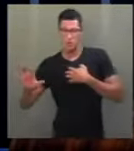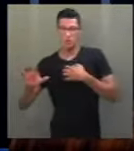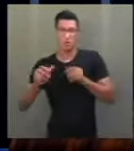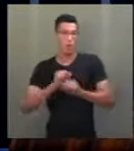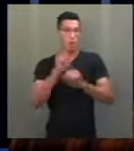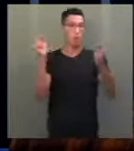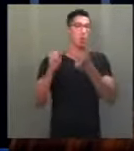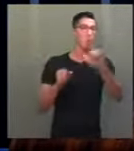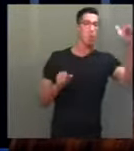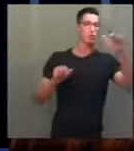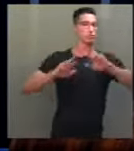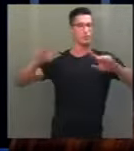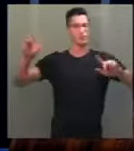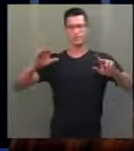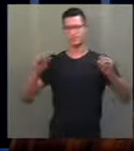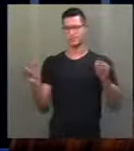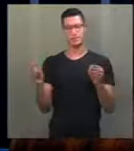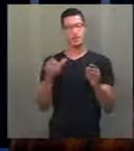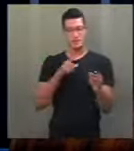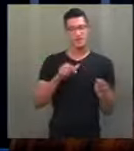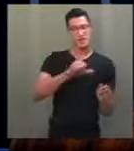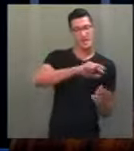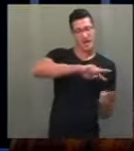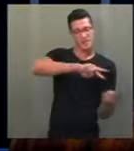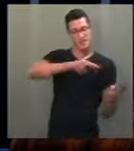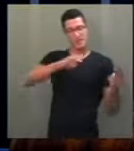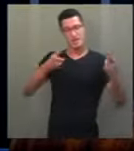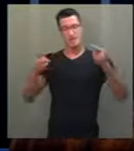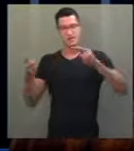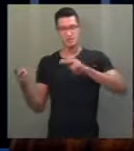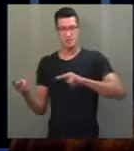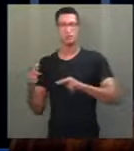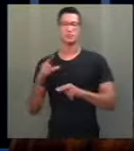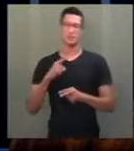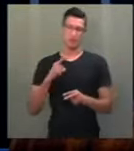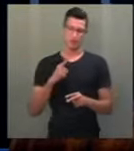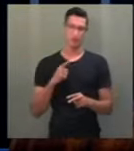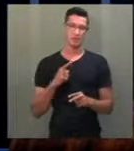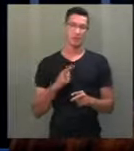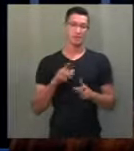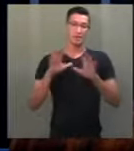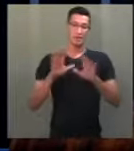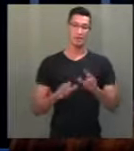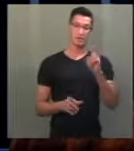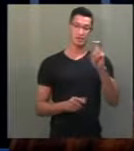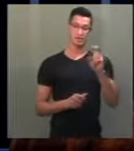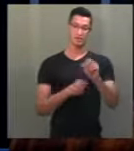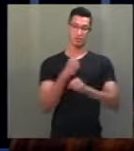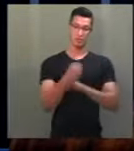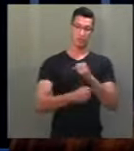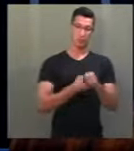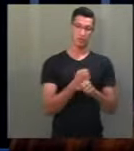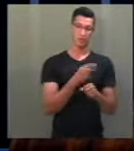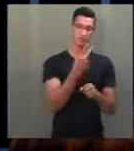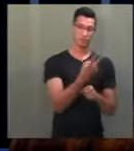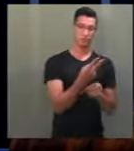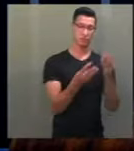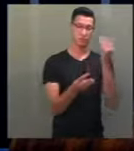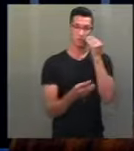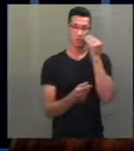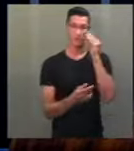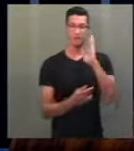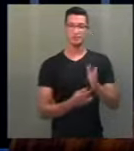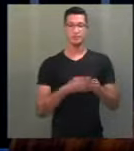com o sistema digital. Óbvio que tem que ter uma transição. Nesses 5 anos após os 2 de teste, está